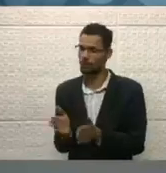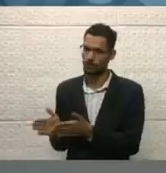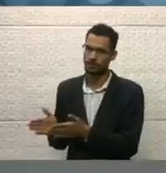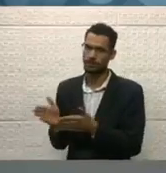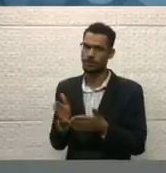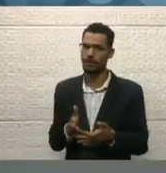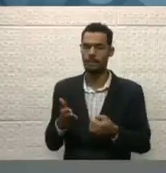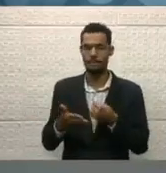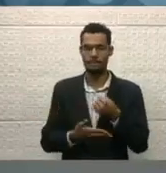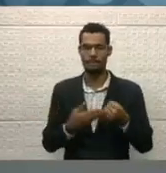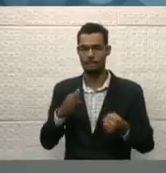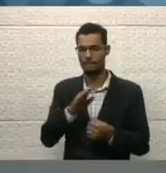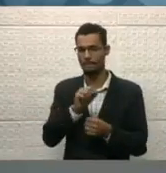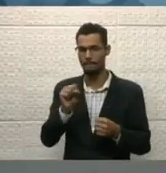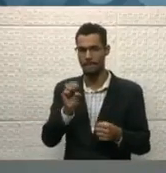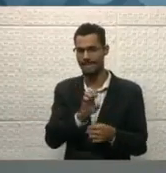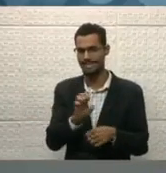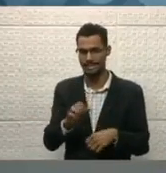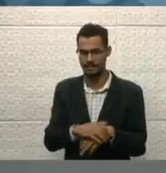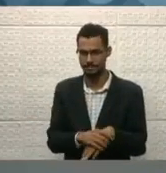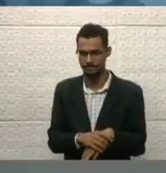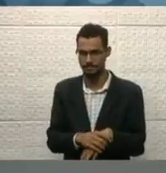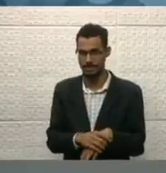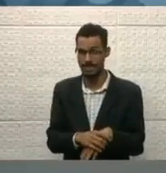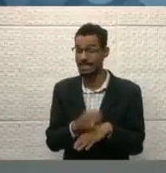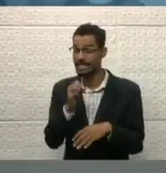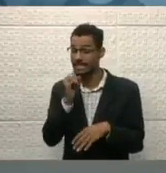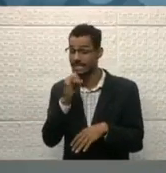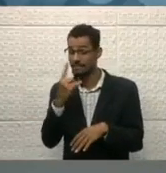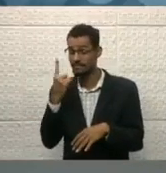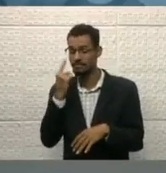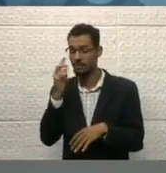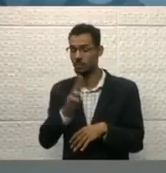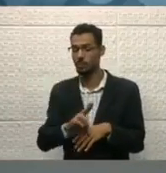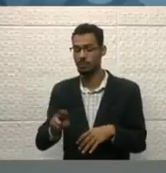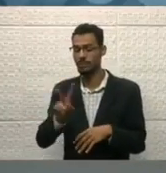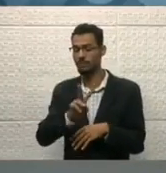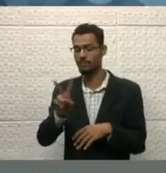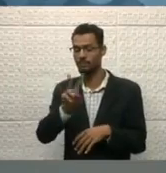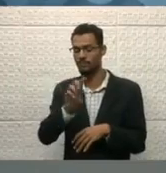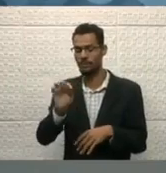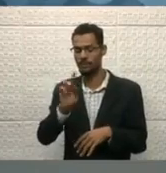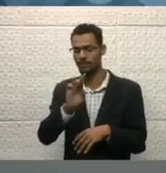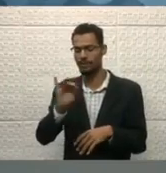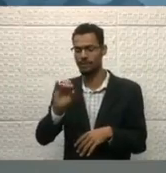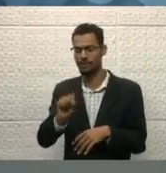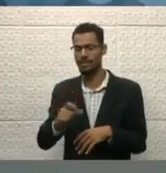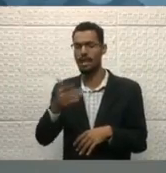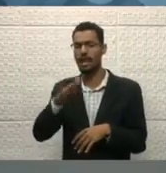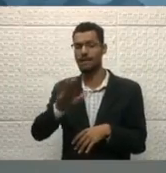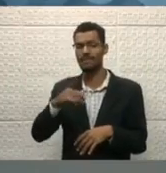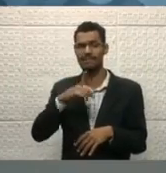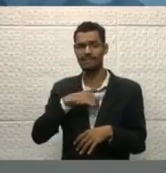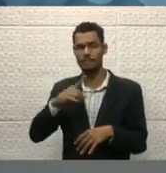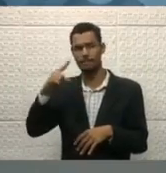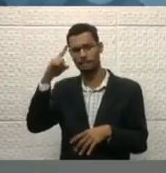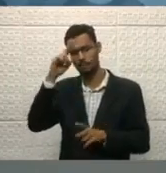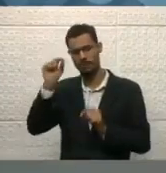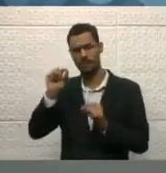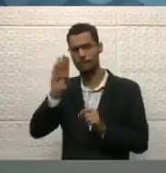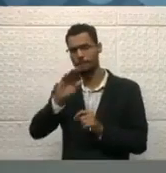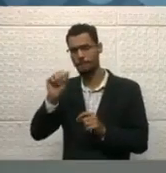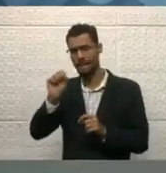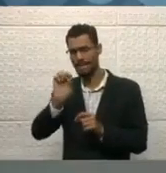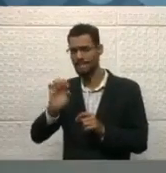das bases daqueles espaços. Então, quando nós trabalhamos com espaços vetoriais, muitas vezes nós recorremos às